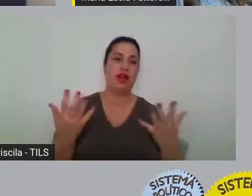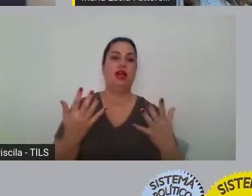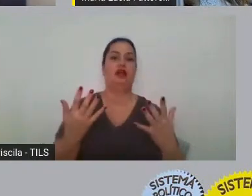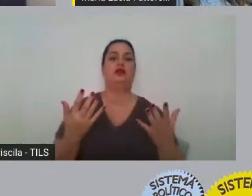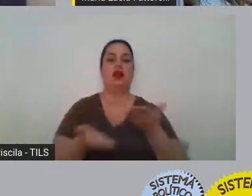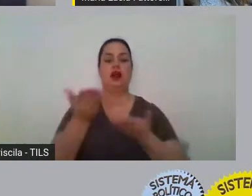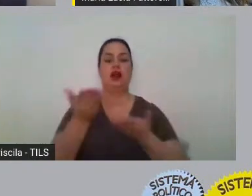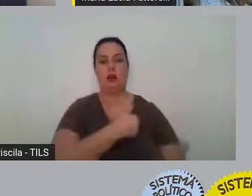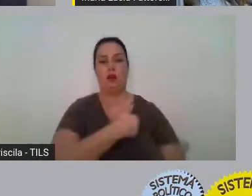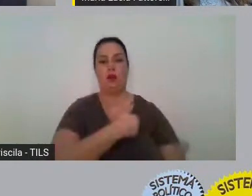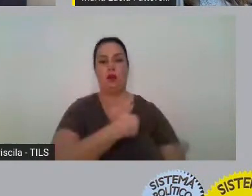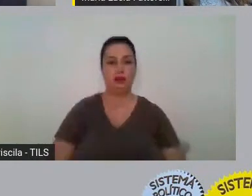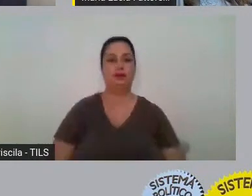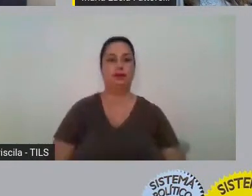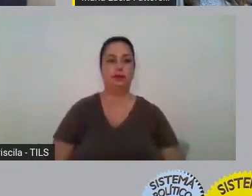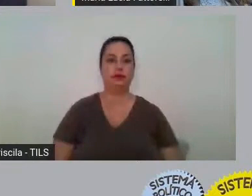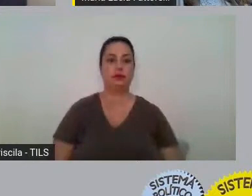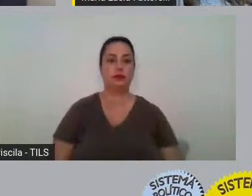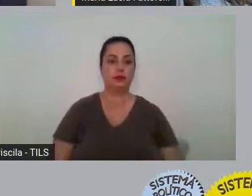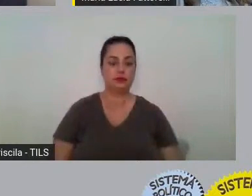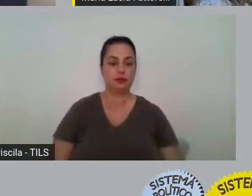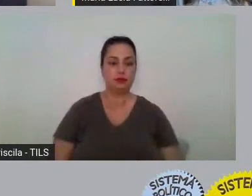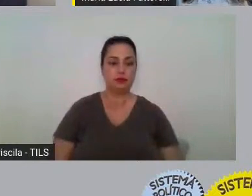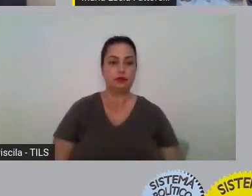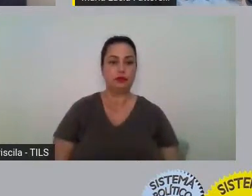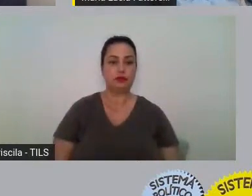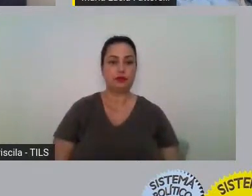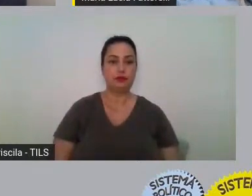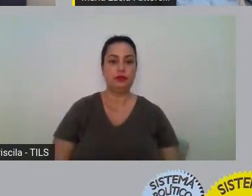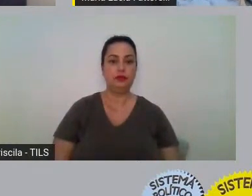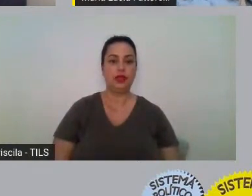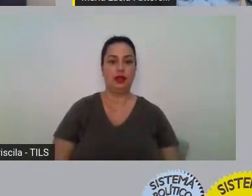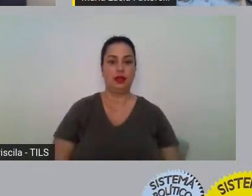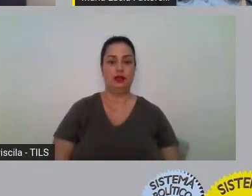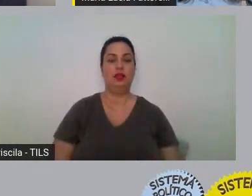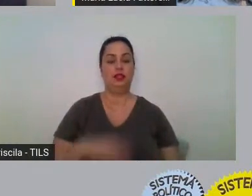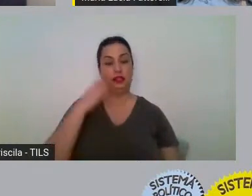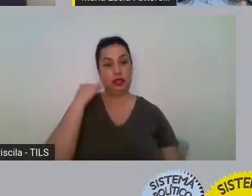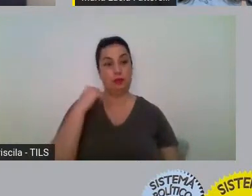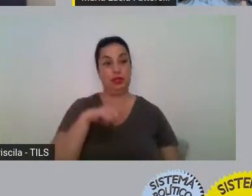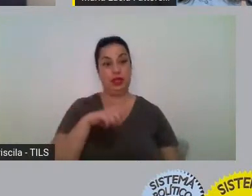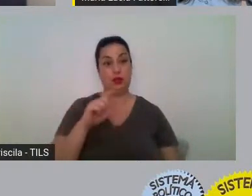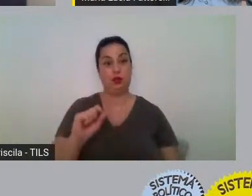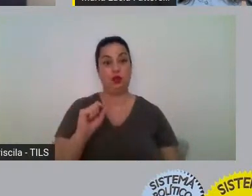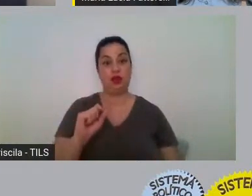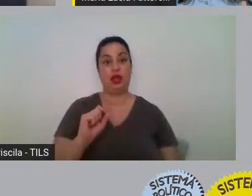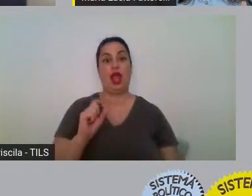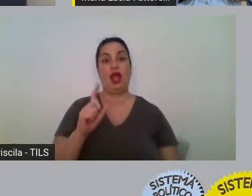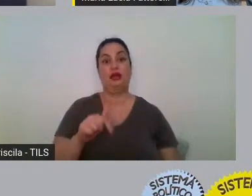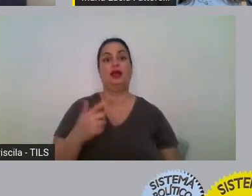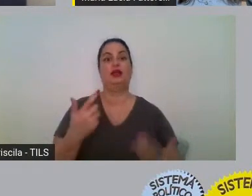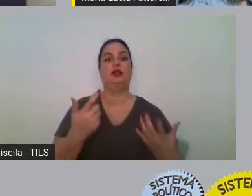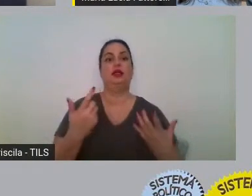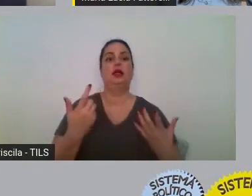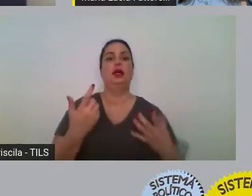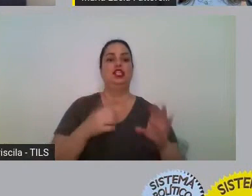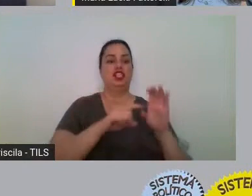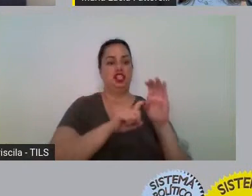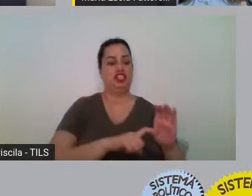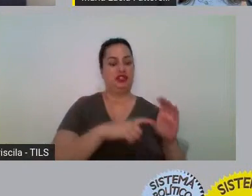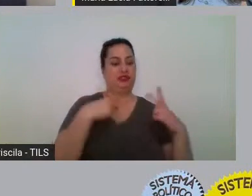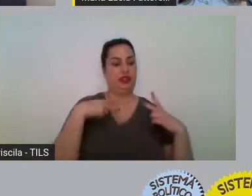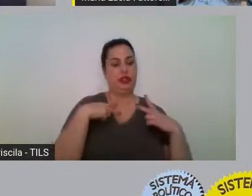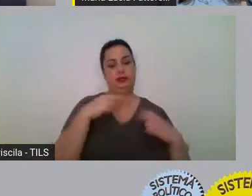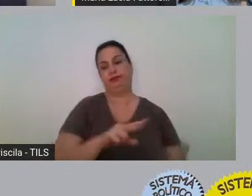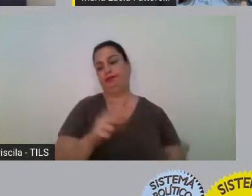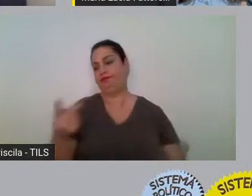provocada por essas dívidas privadas convertidas em dívida pública, ela é parte do processo de